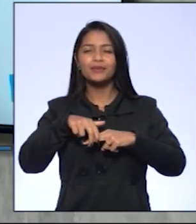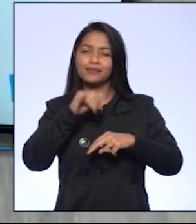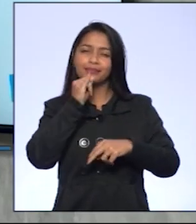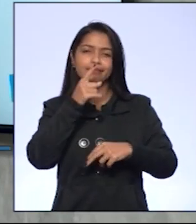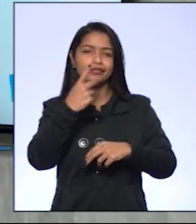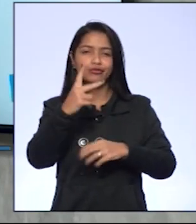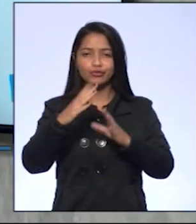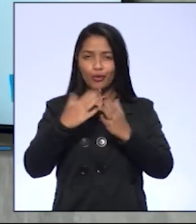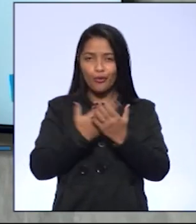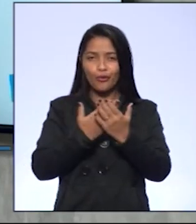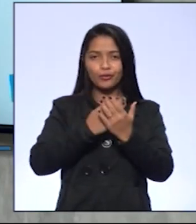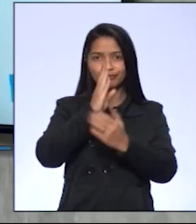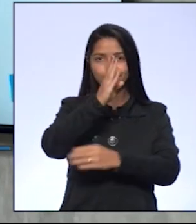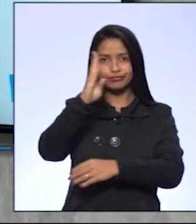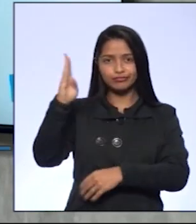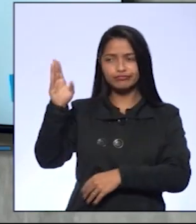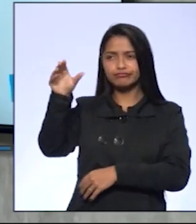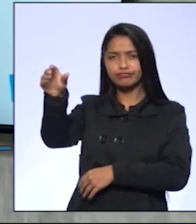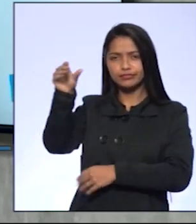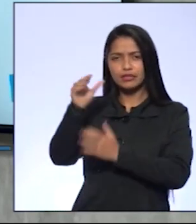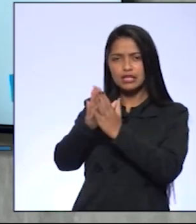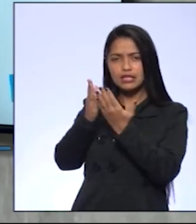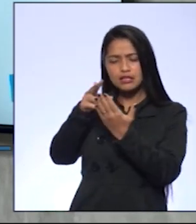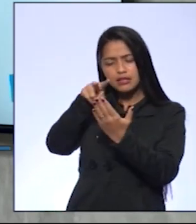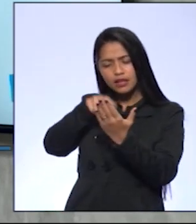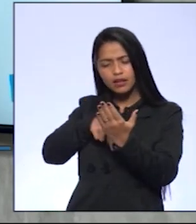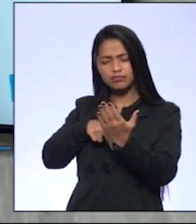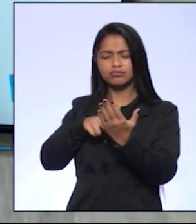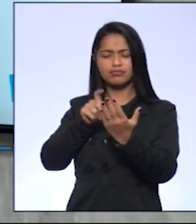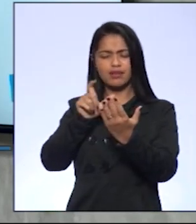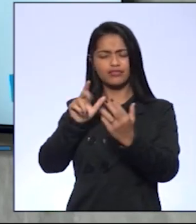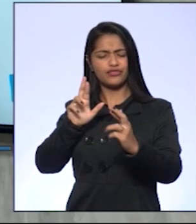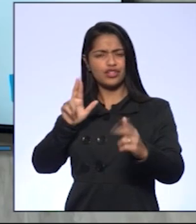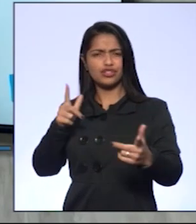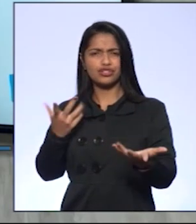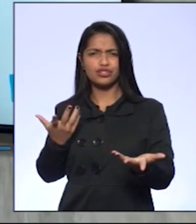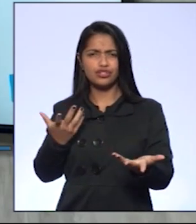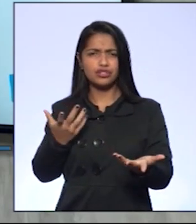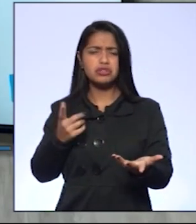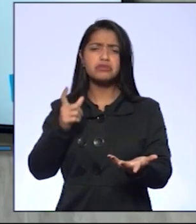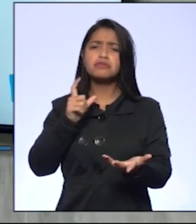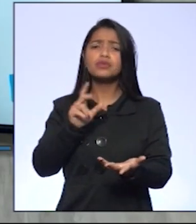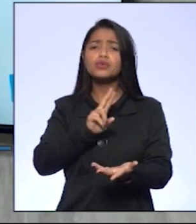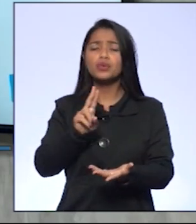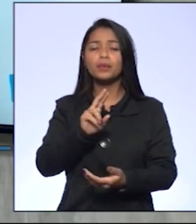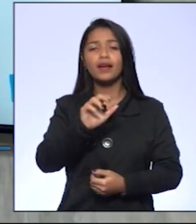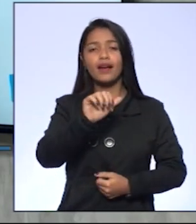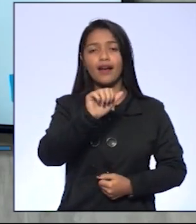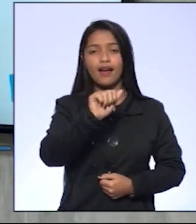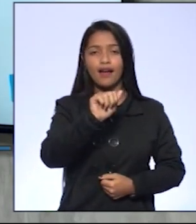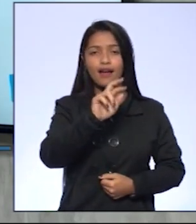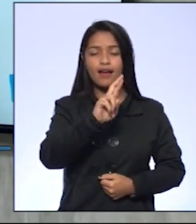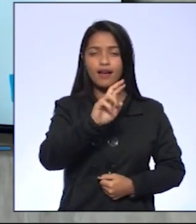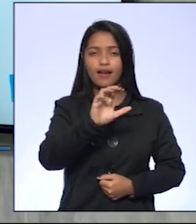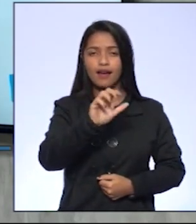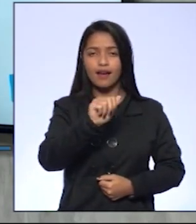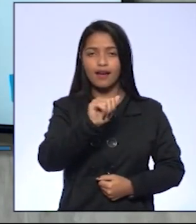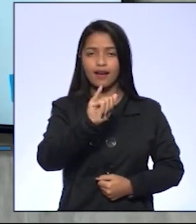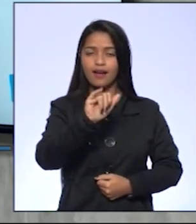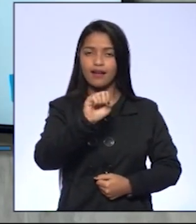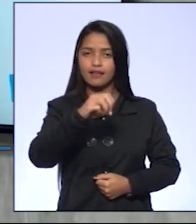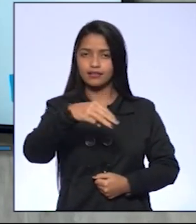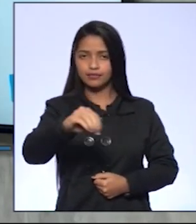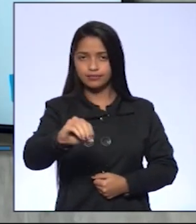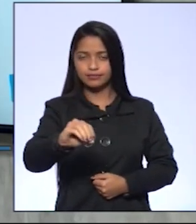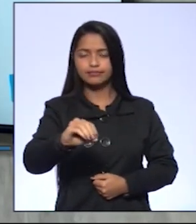palavras diferentes. Essas palavras diferentes são palavras chamadas de arcaísmos, tá certo? Cláudia, como é que a